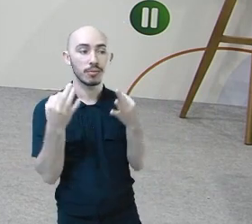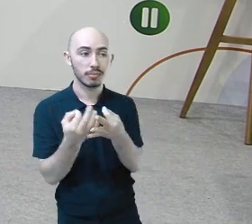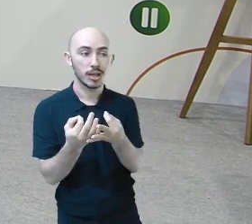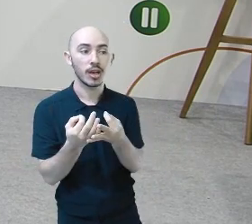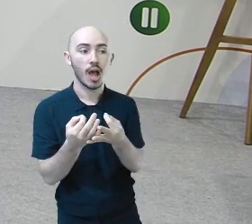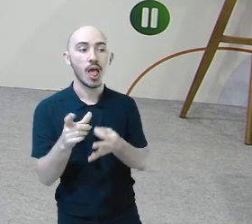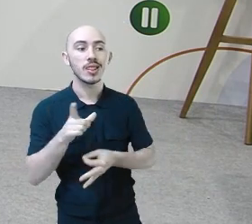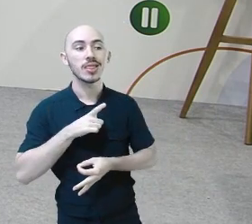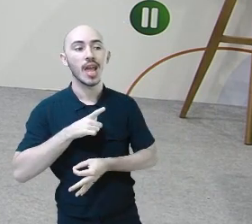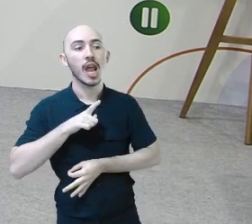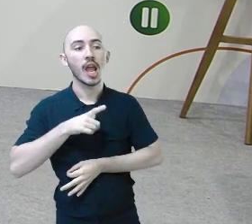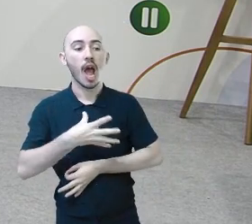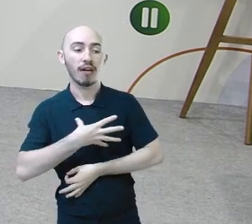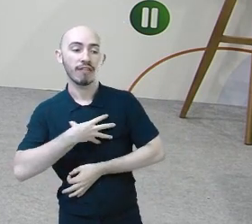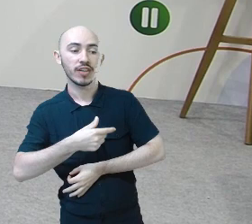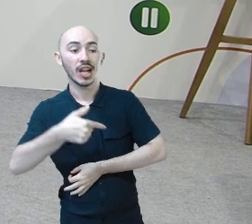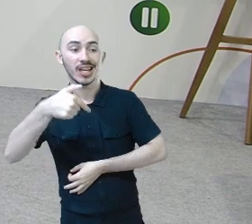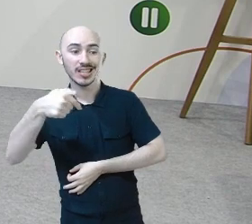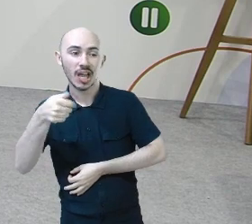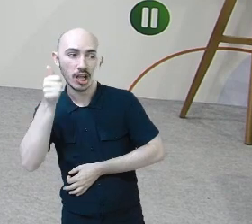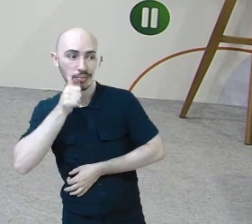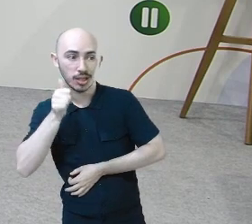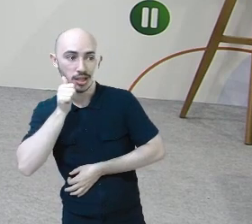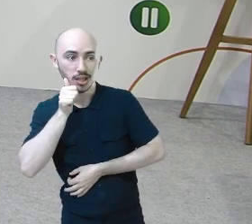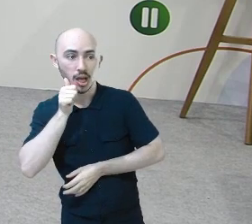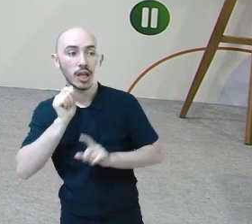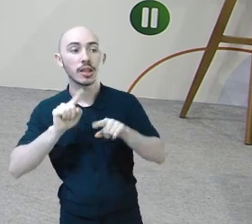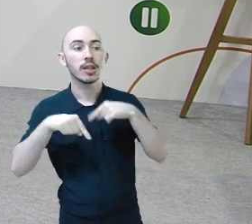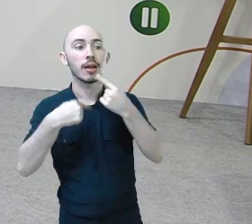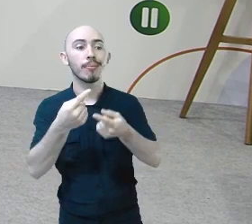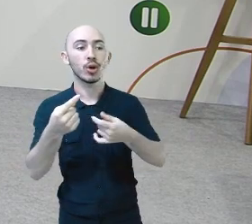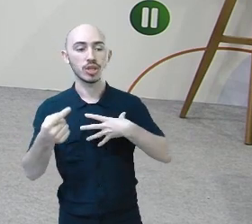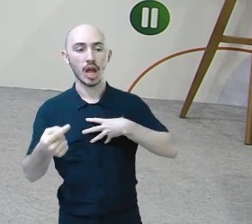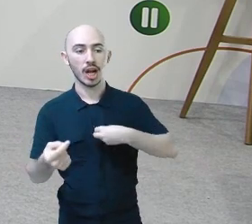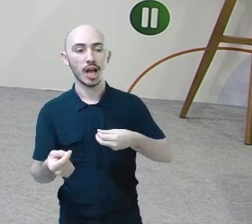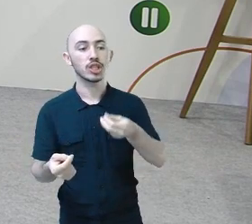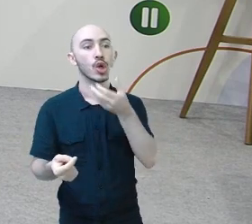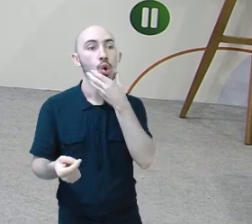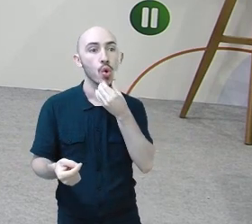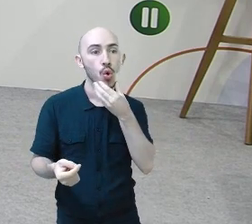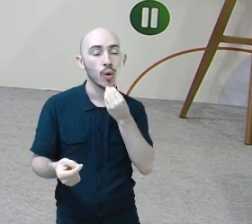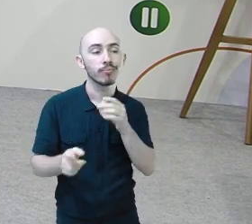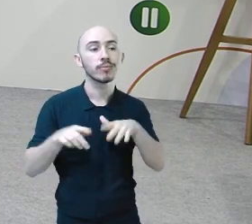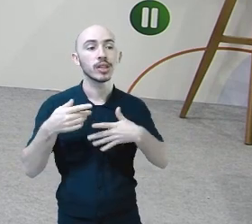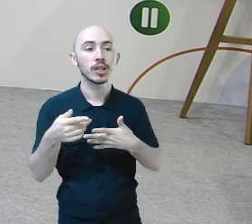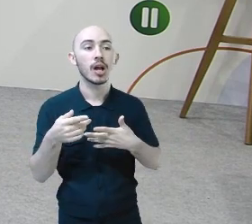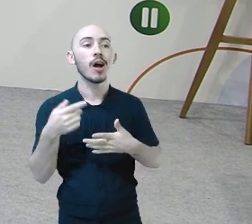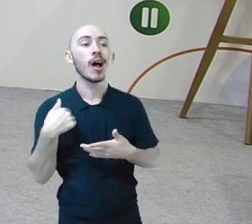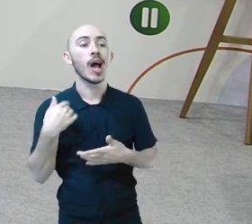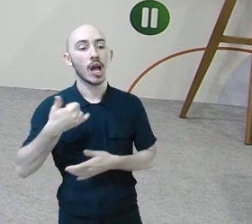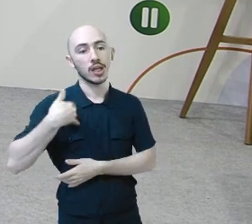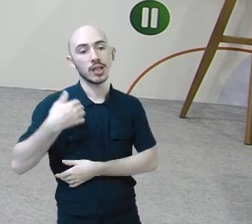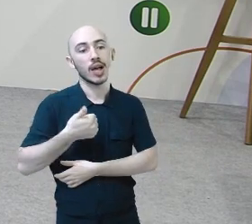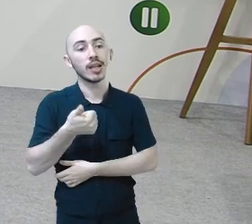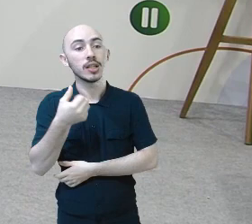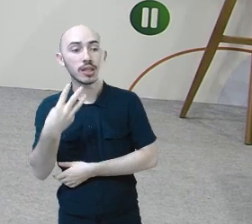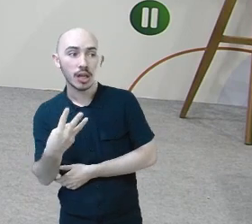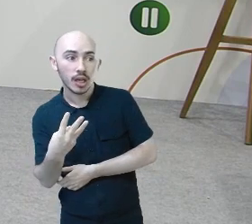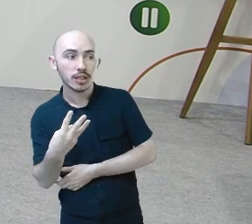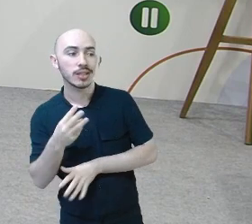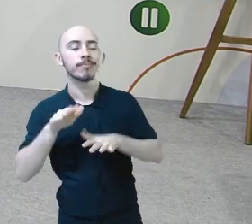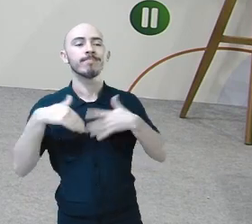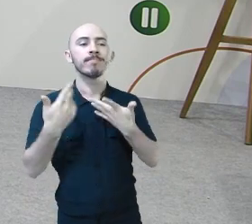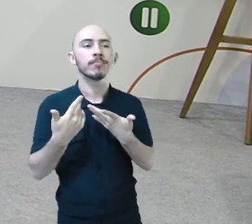filhas, quando nasce o 8º bebê e é um menino, quando ele completa 13 anos, ele